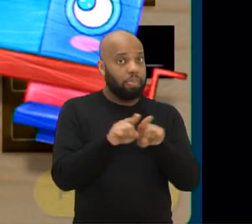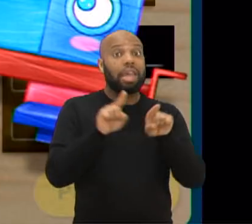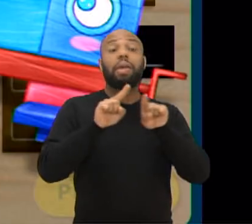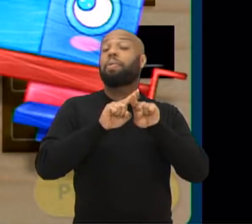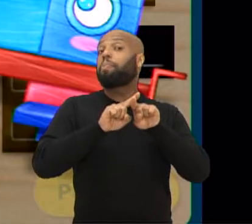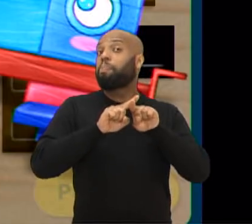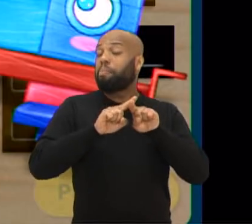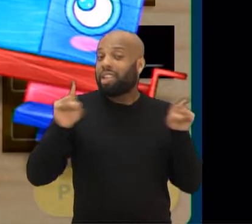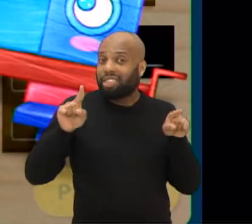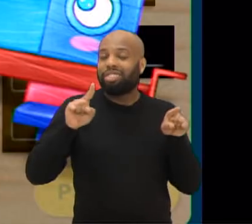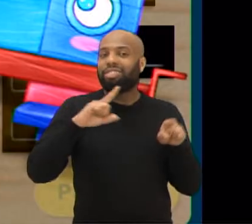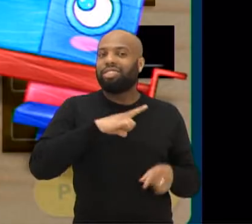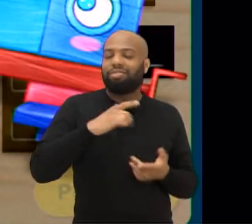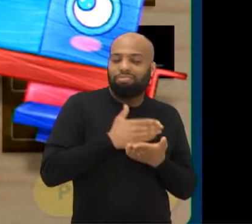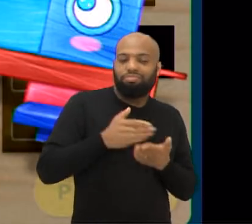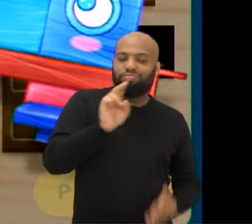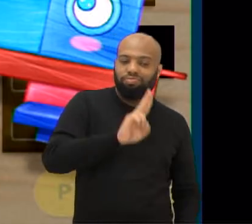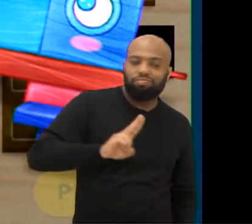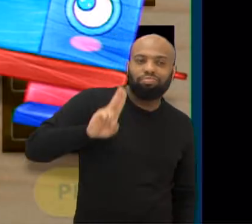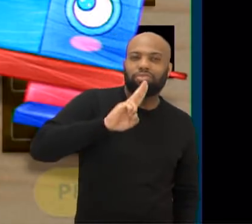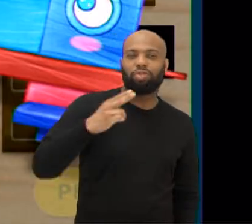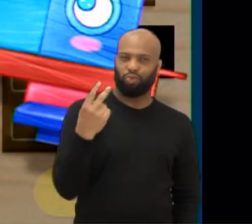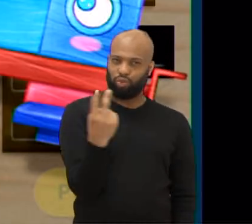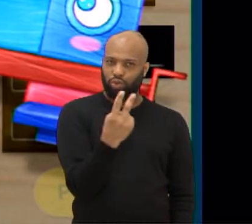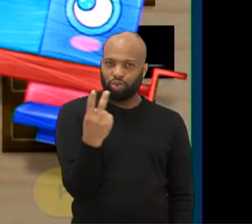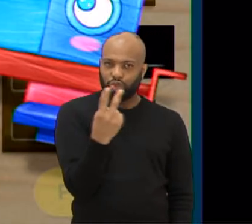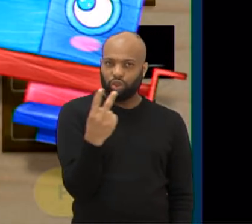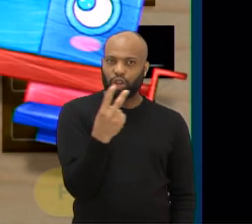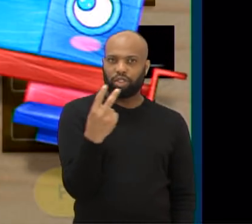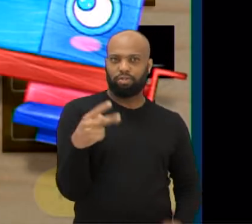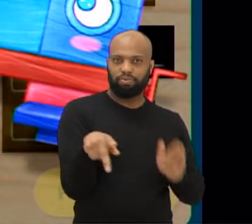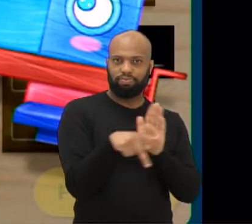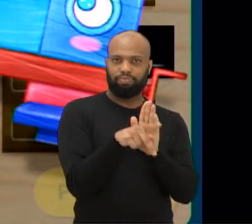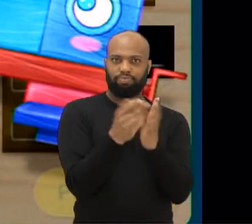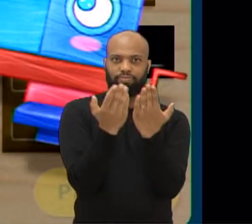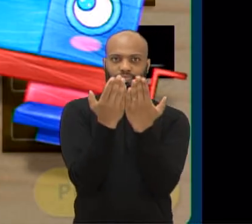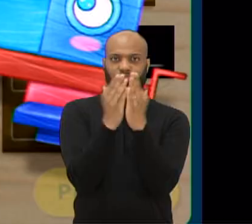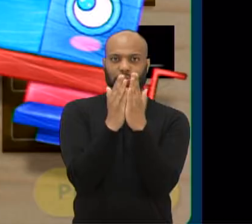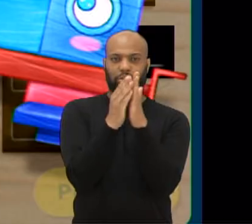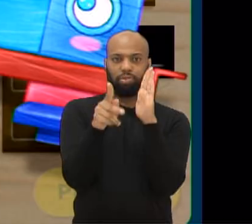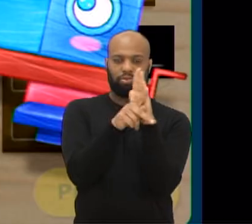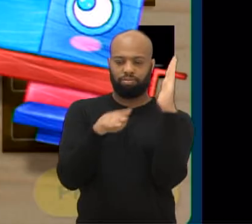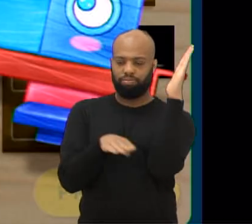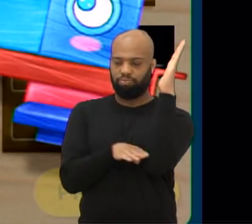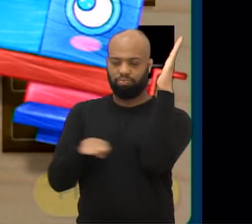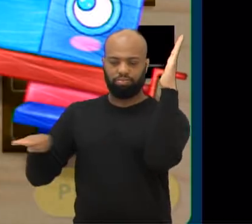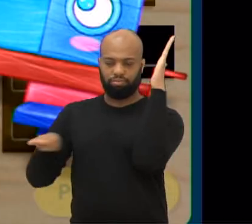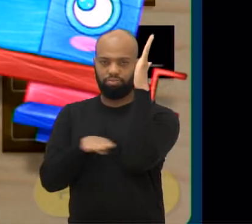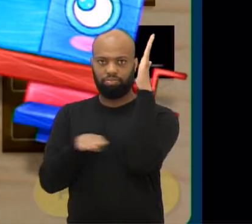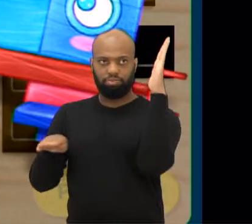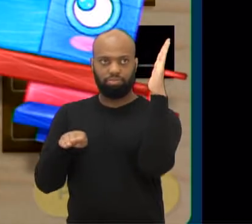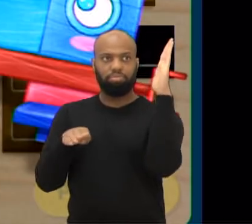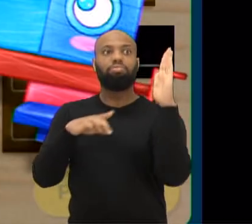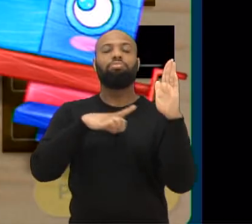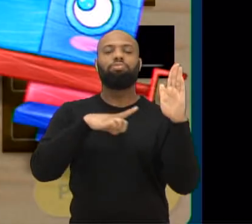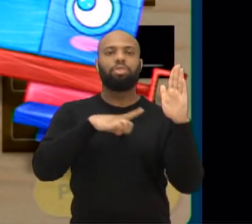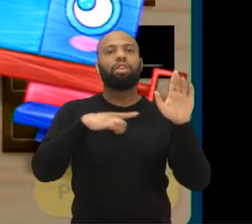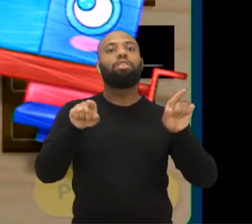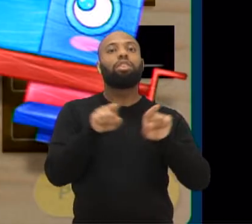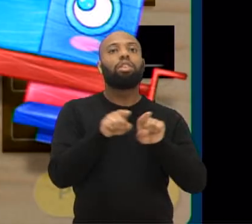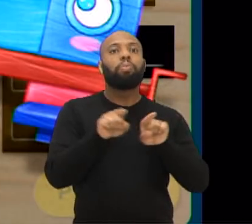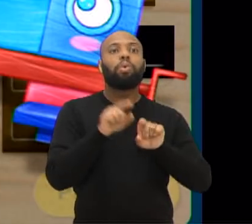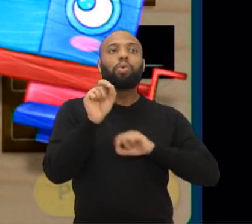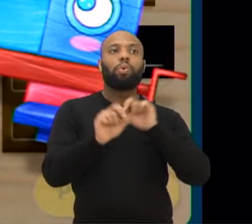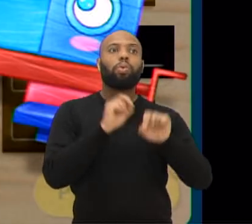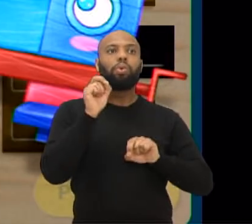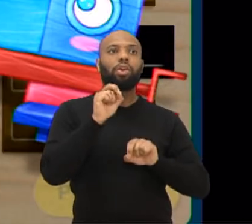Entretanto, ele vai começar a utilizar agora os dois eixos do plano cartesiano. E ele vai passar para vocês ali